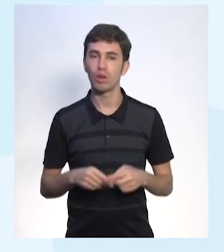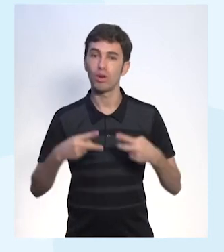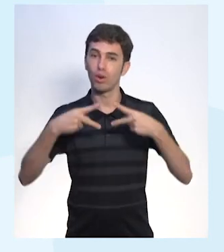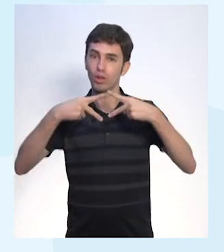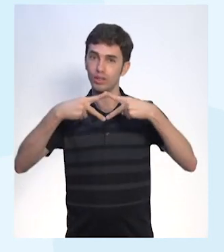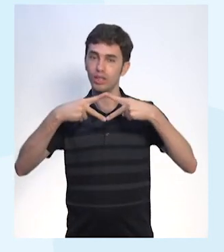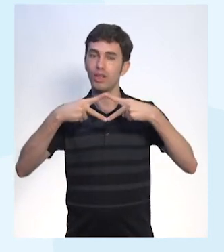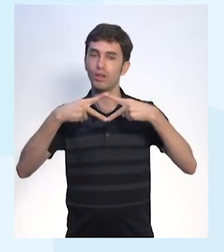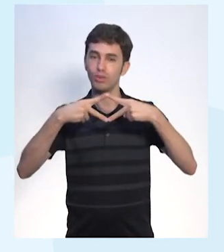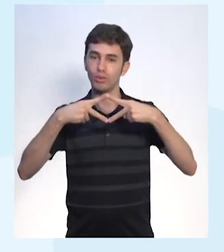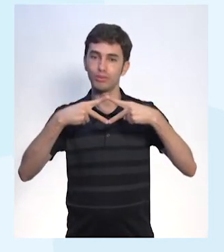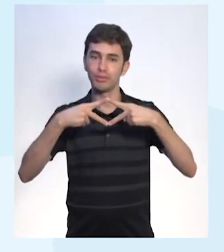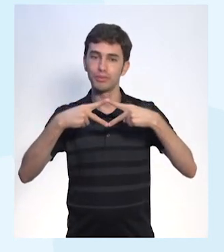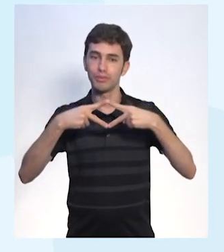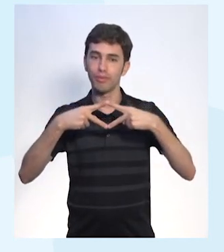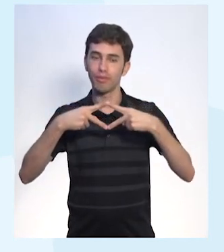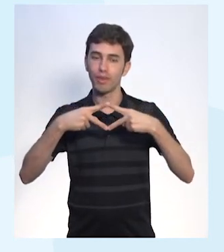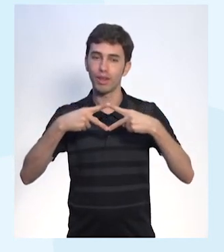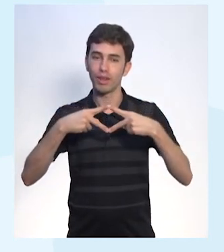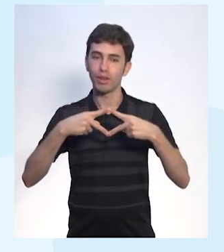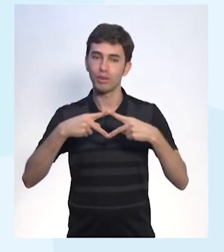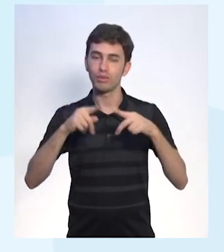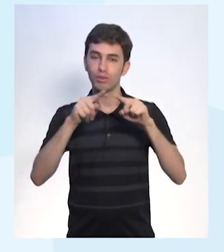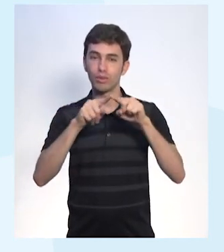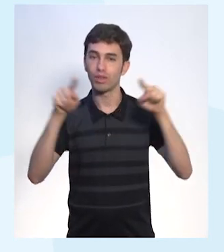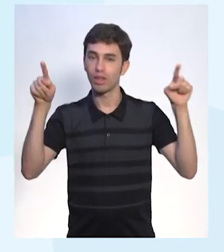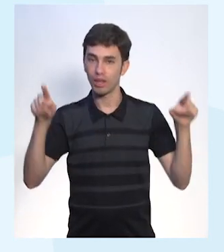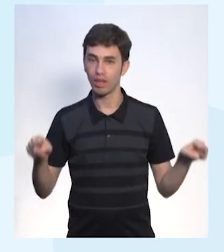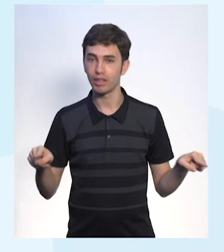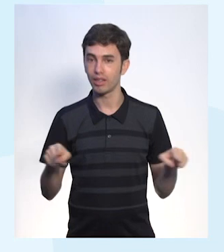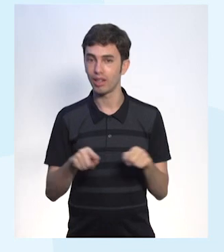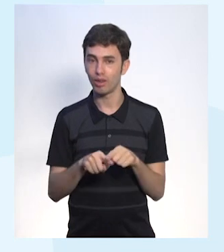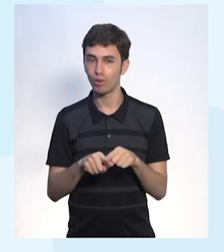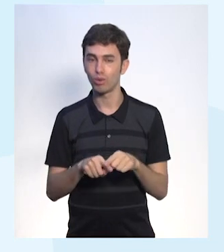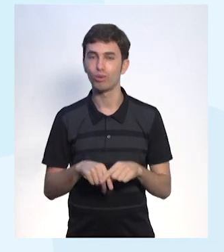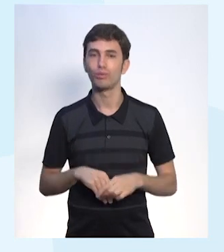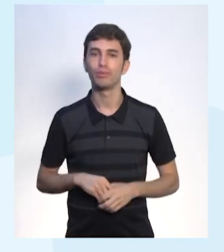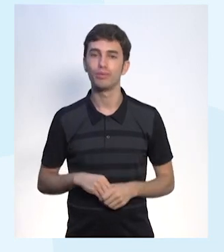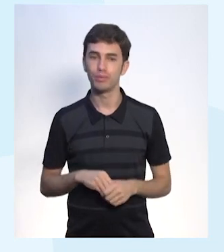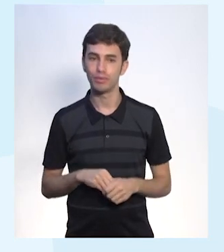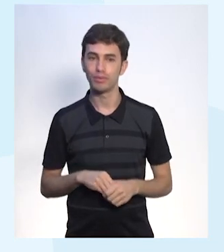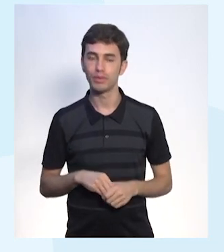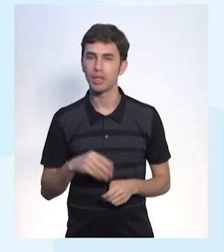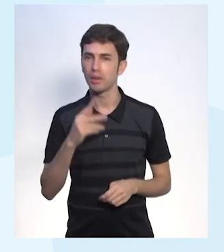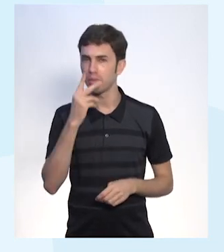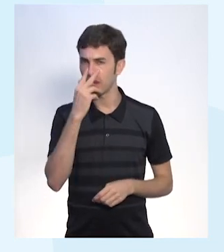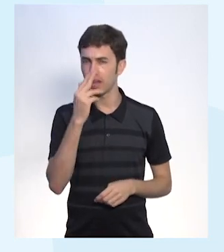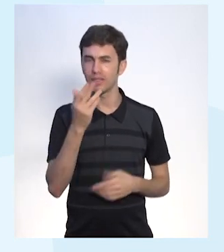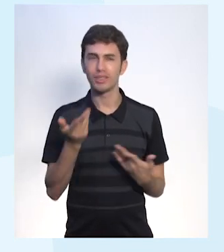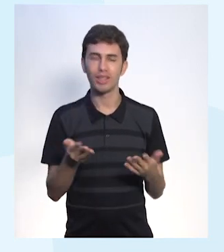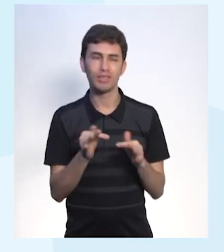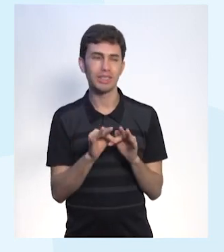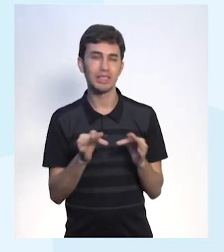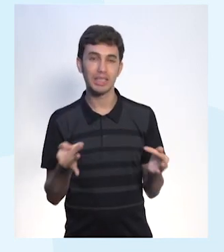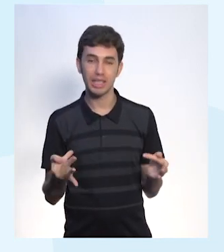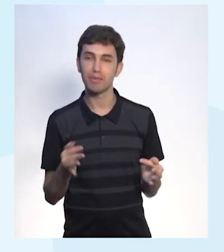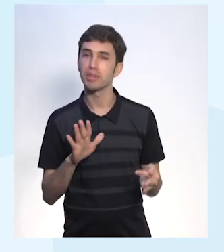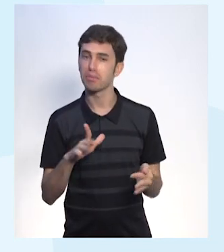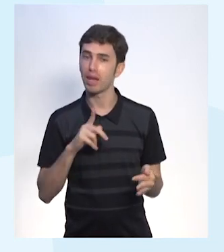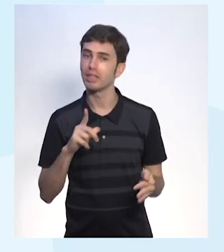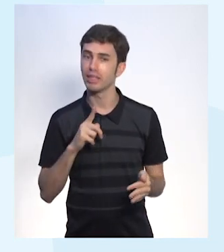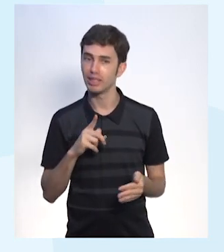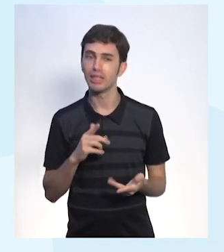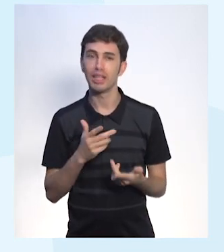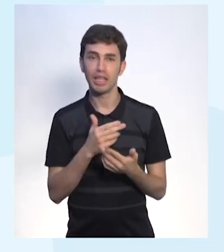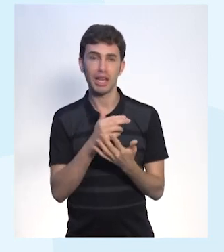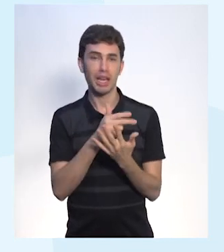Losango. Segunda figura. Terceira figura é um retângulo. Retângulo é aquela figura que parece tão simplória, tal, mas ela tem